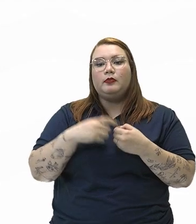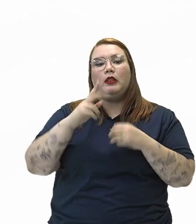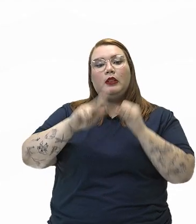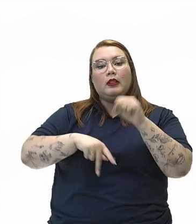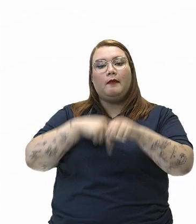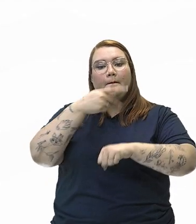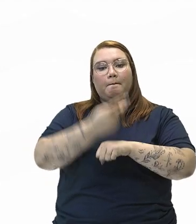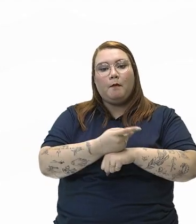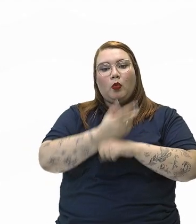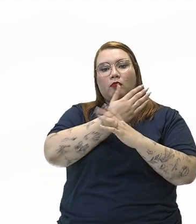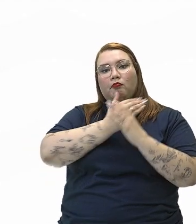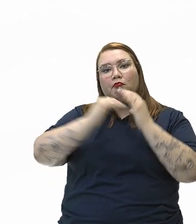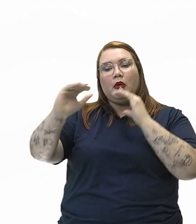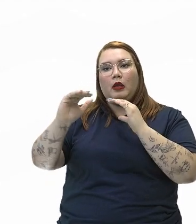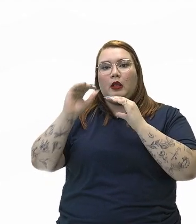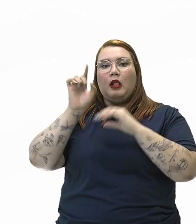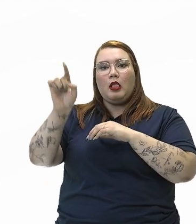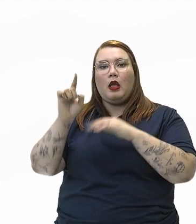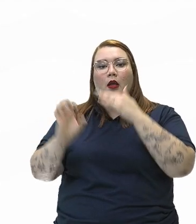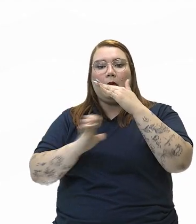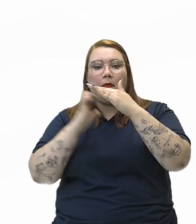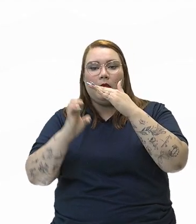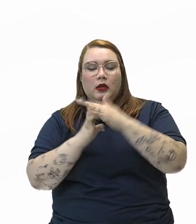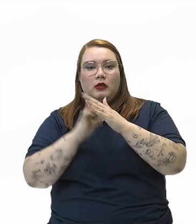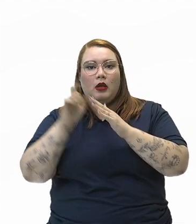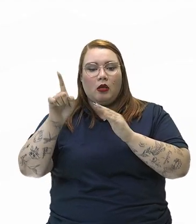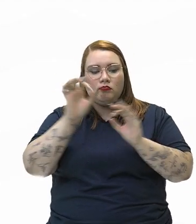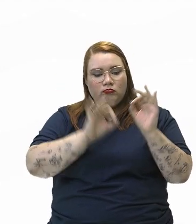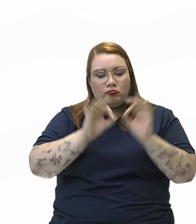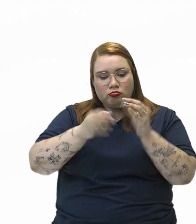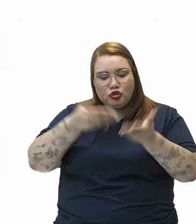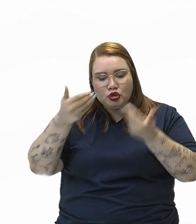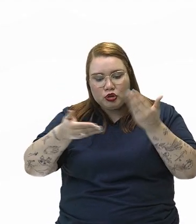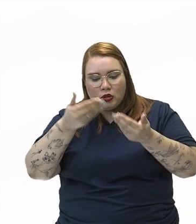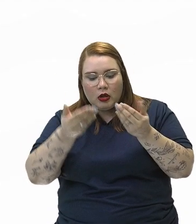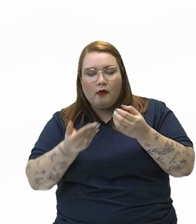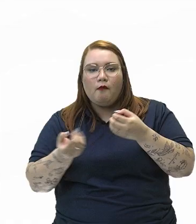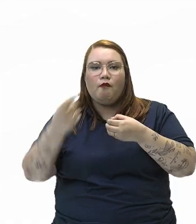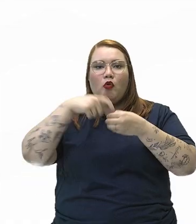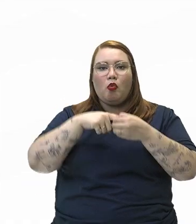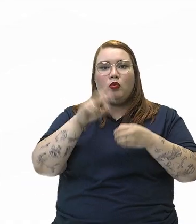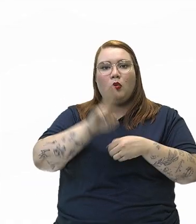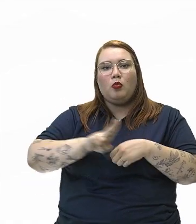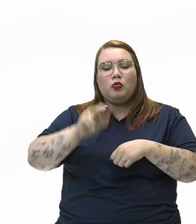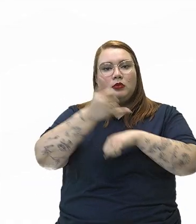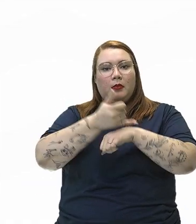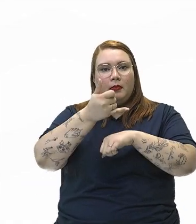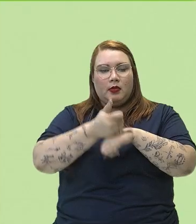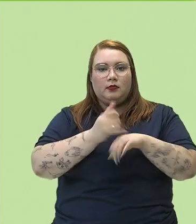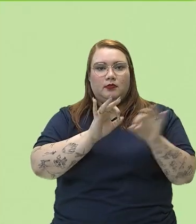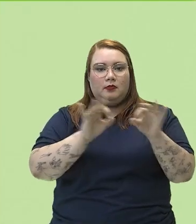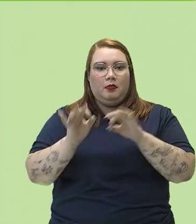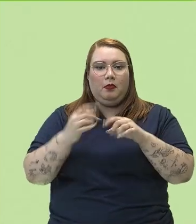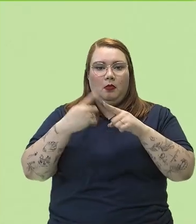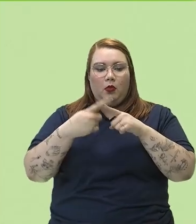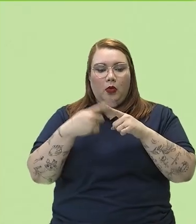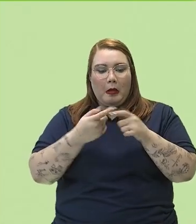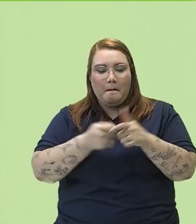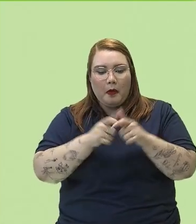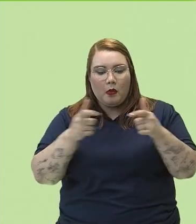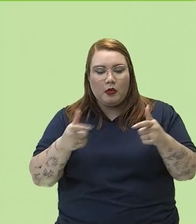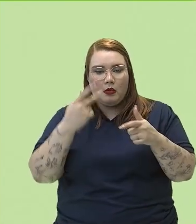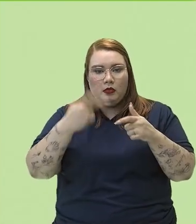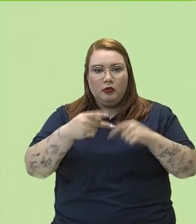usadas, que depois são enviadas para as empresas que recuperam esses metais. Porque parte desses metais